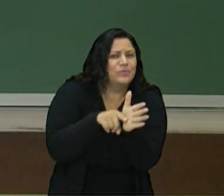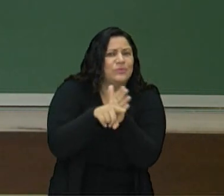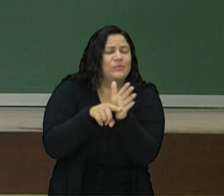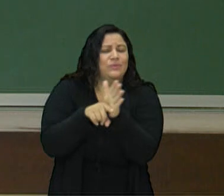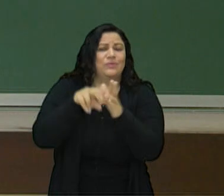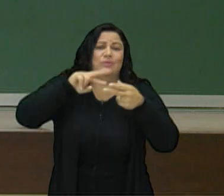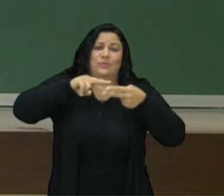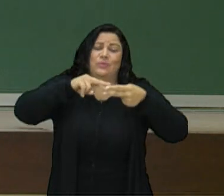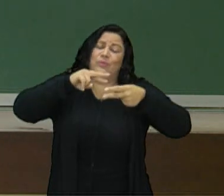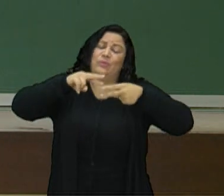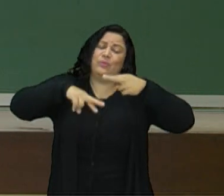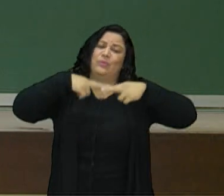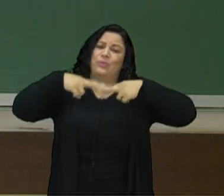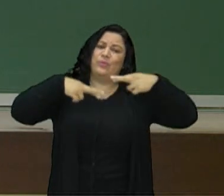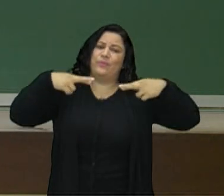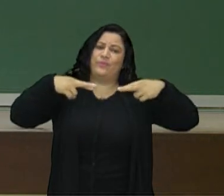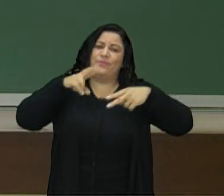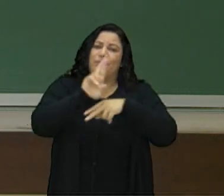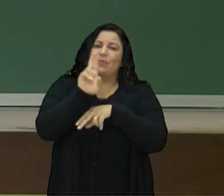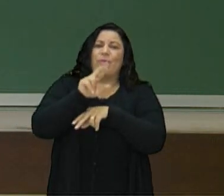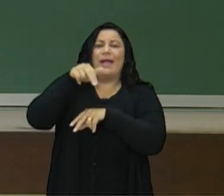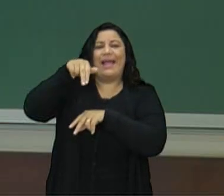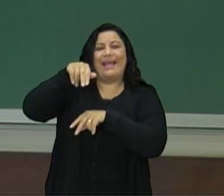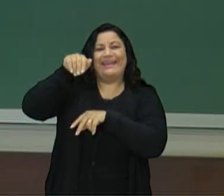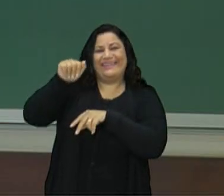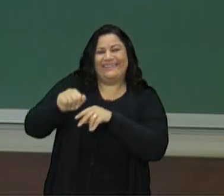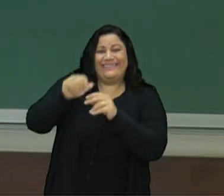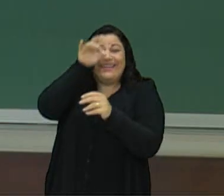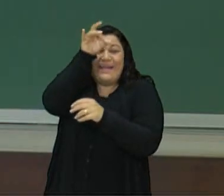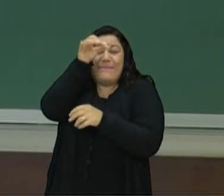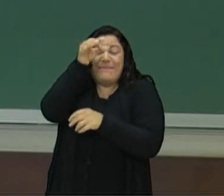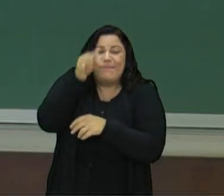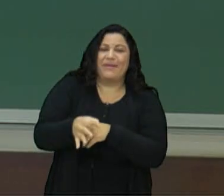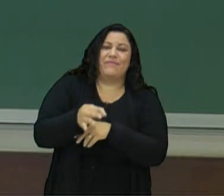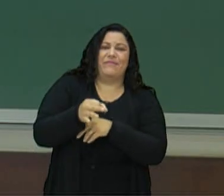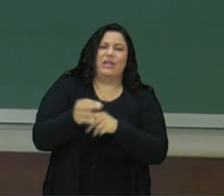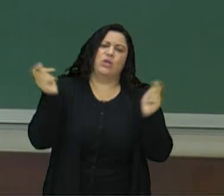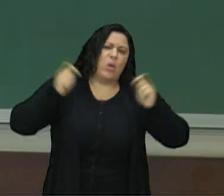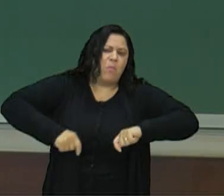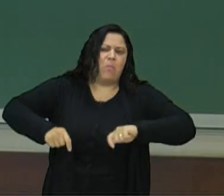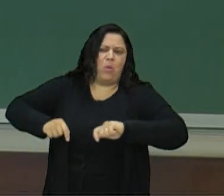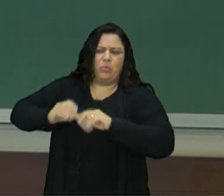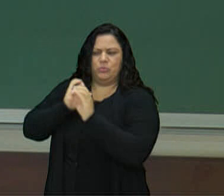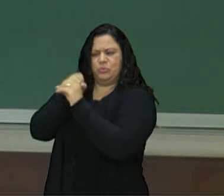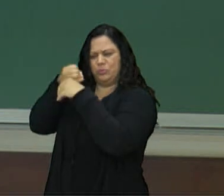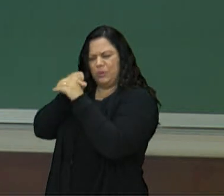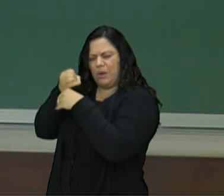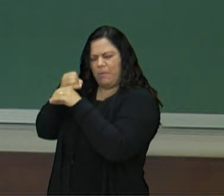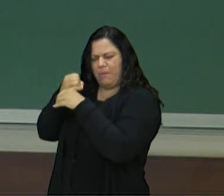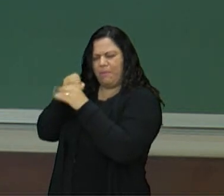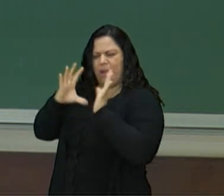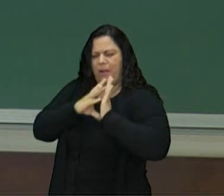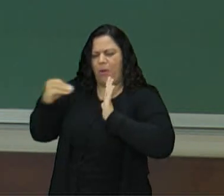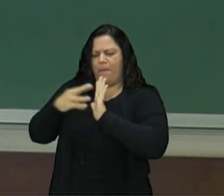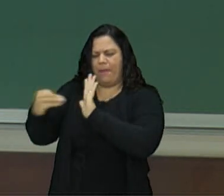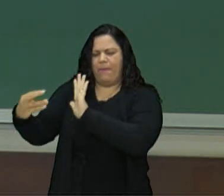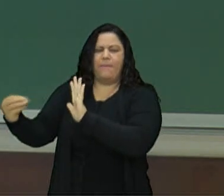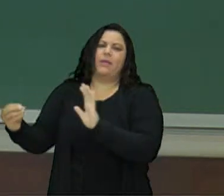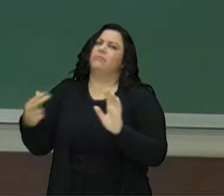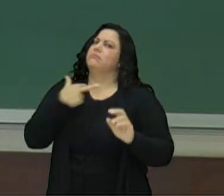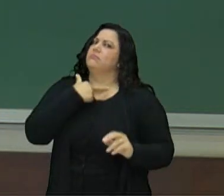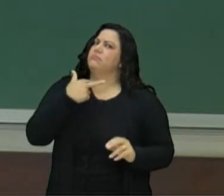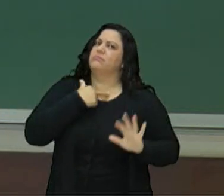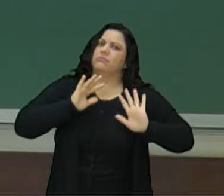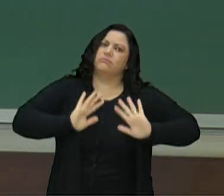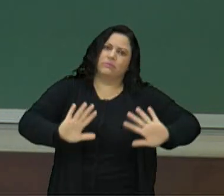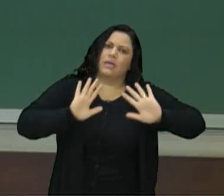perfeito. Então não é assim, eu pego uma proteína e posso dizer como fazê-la, fazer em laboratório e sair fazendo cópias. Calma, devagar. A